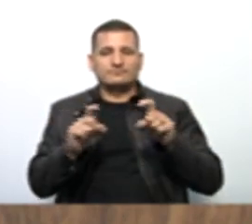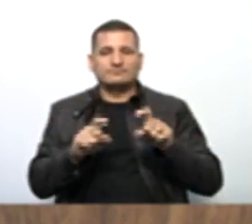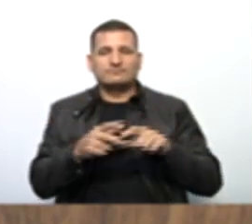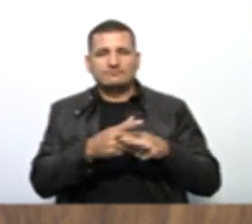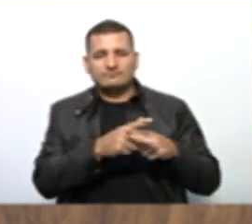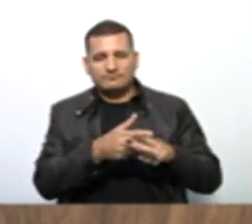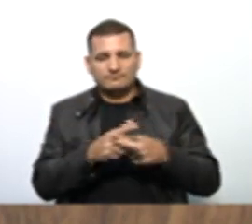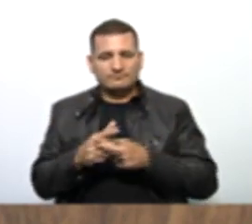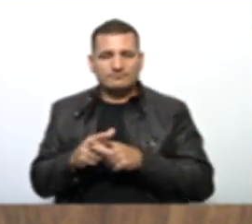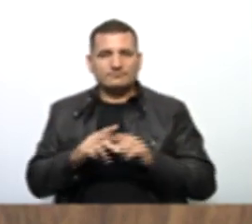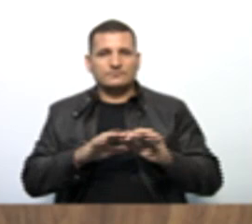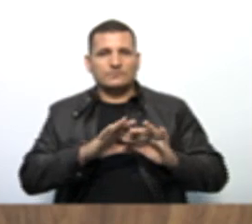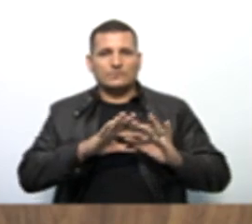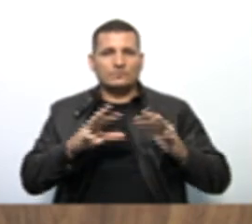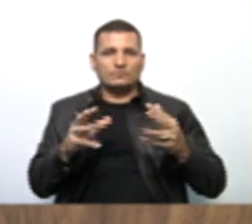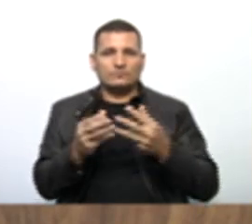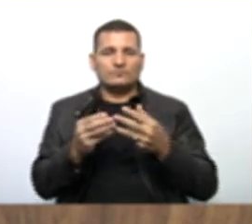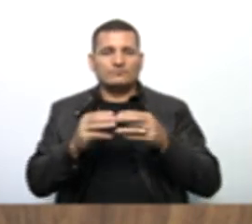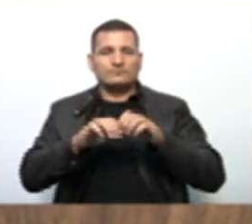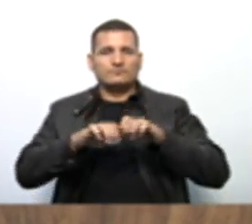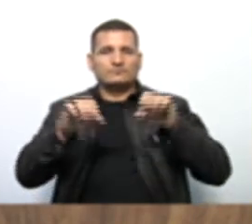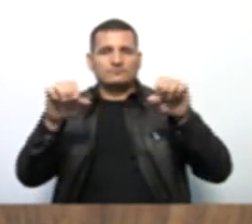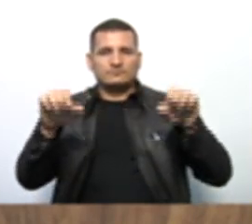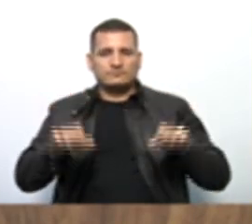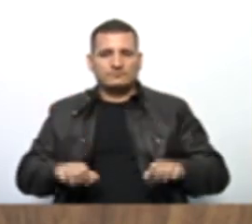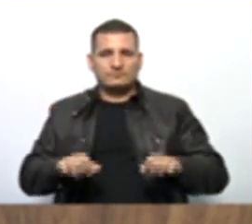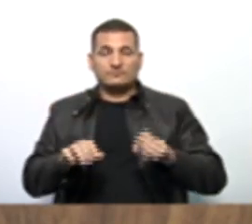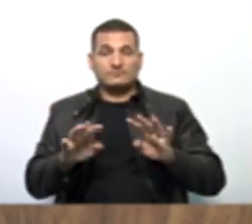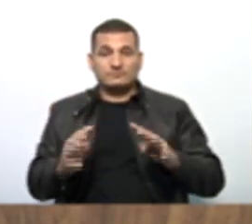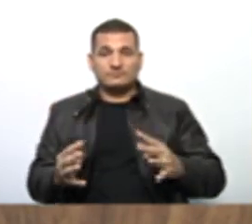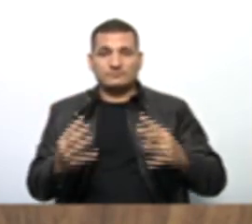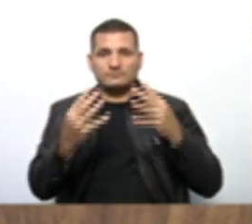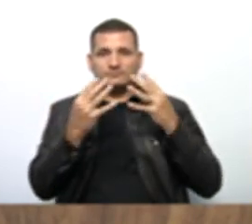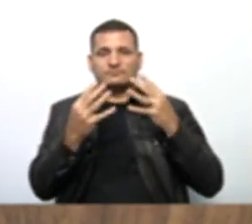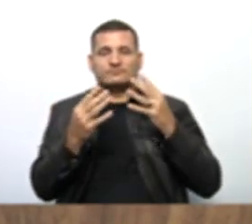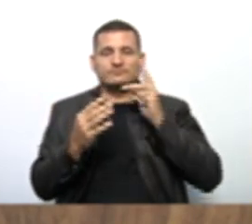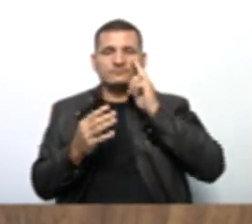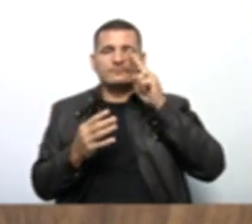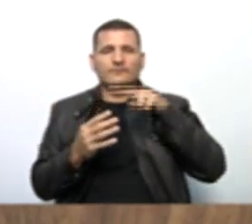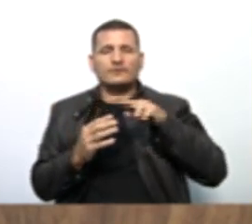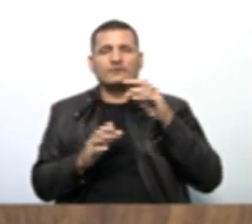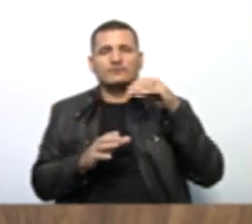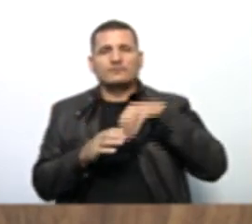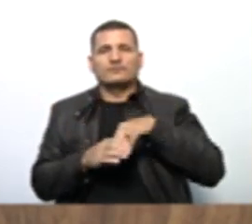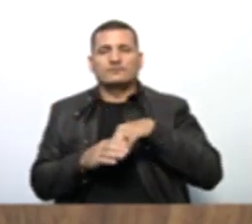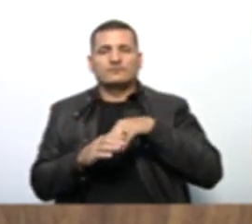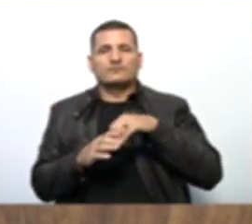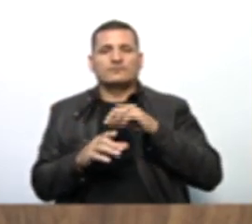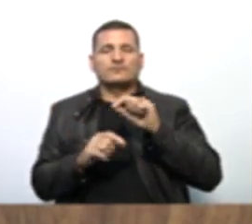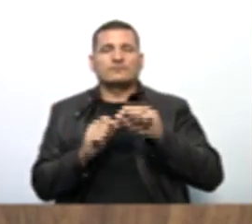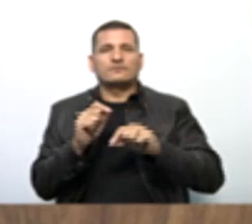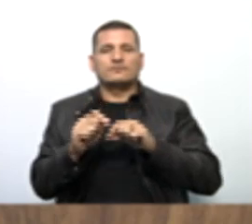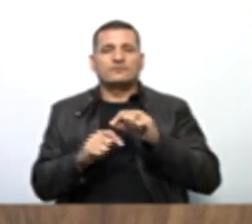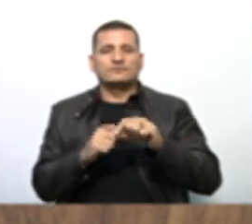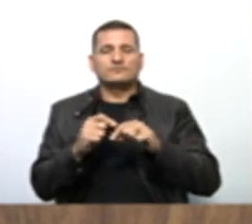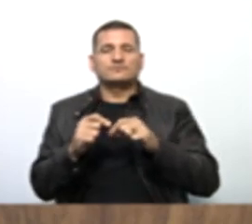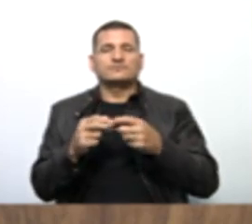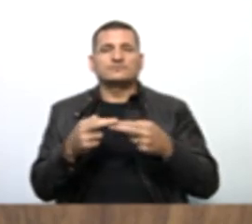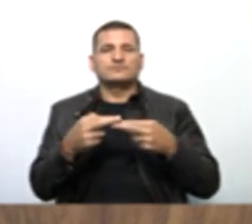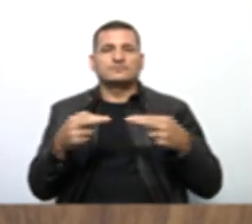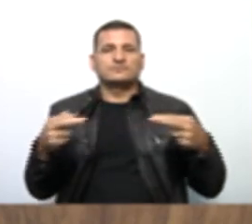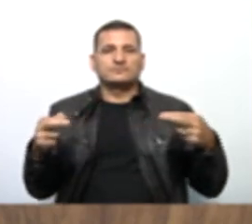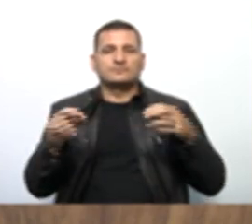toda essa infraestrutura necessária então preste atenção aí a gente vê tudo o que compõe é essa tão grande e